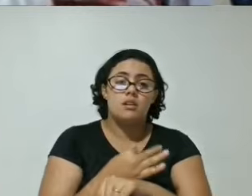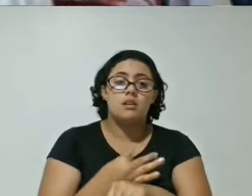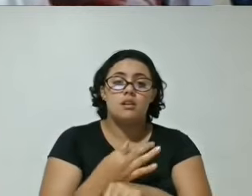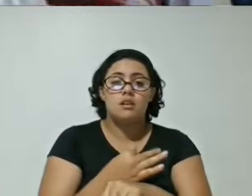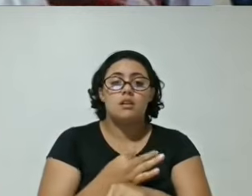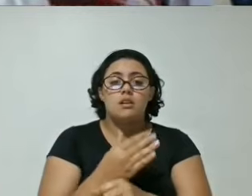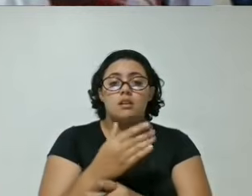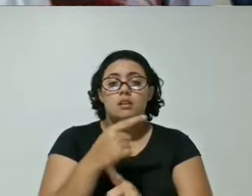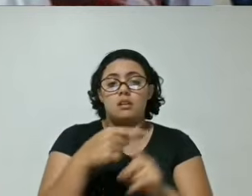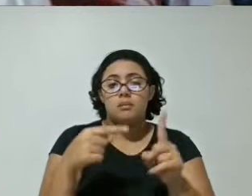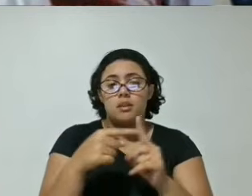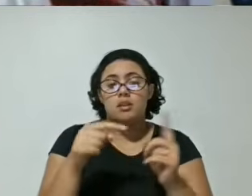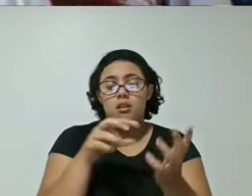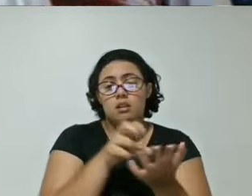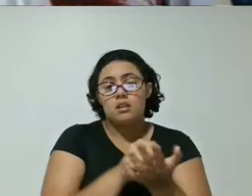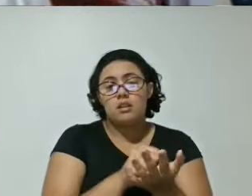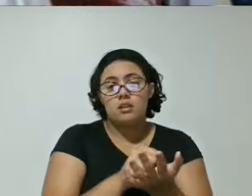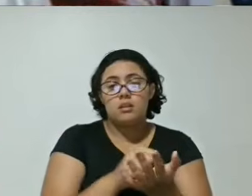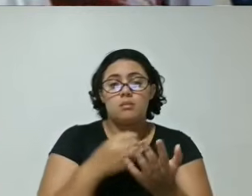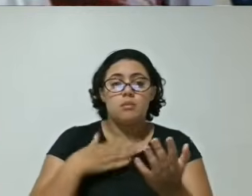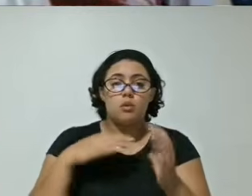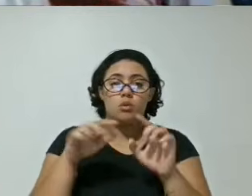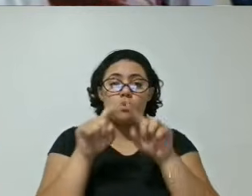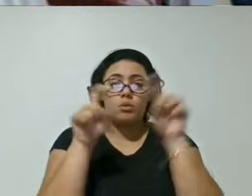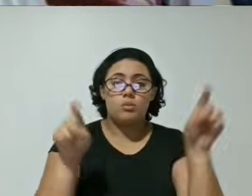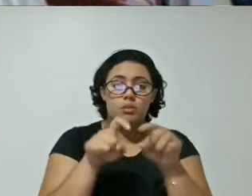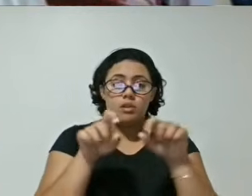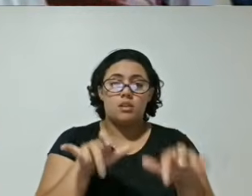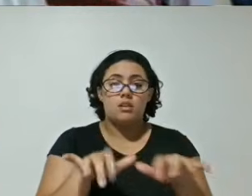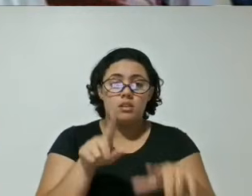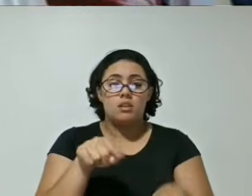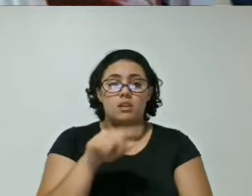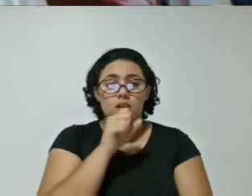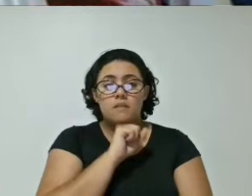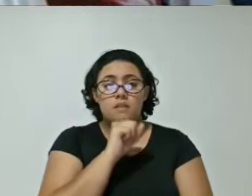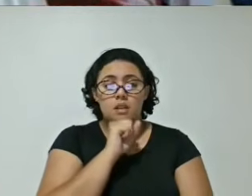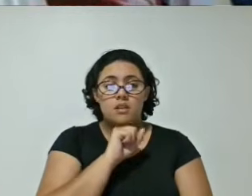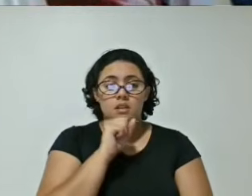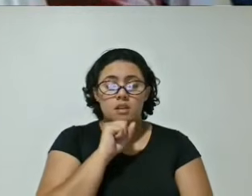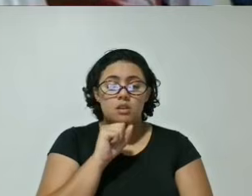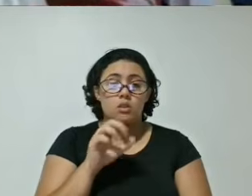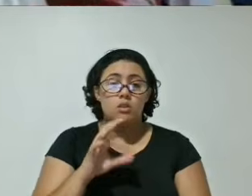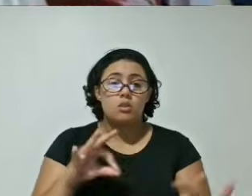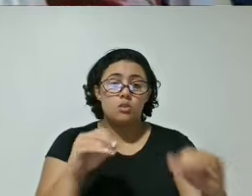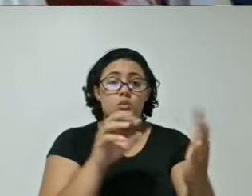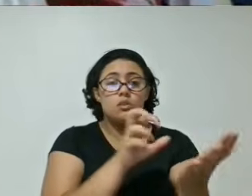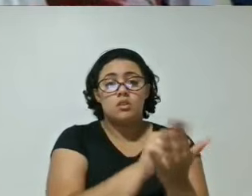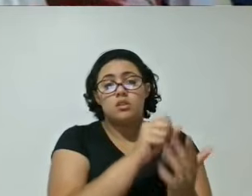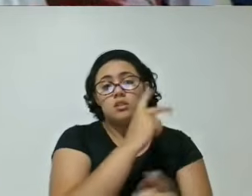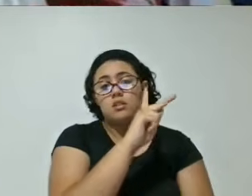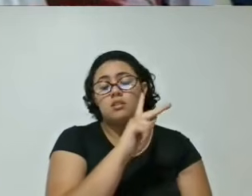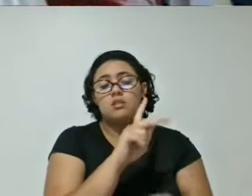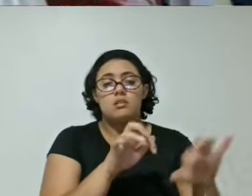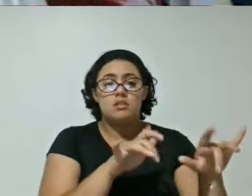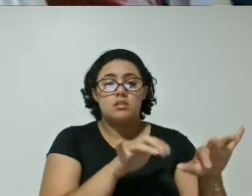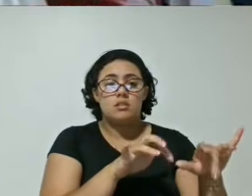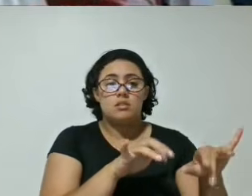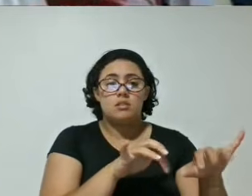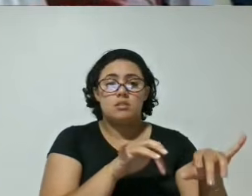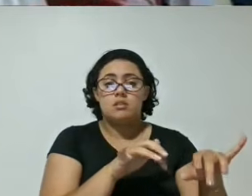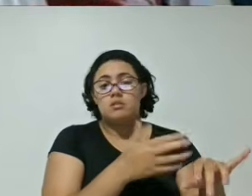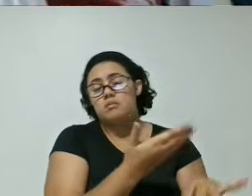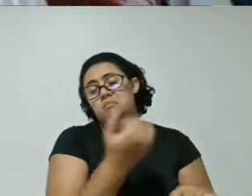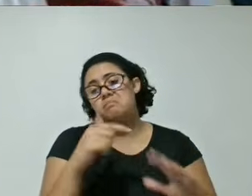registro, assim, e meu computador já era um computador muito antigo. E estava tudo registrado nesse computador, não tinha lugar para backup.